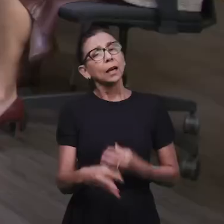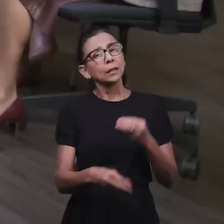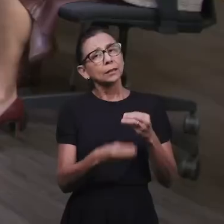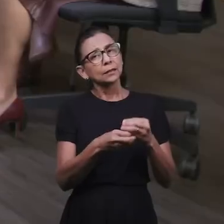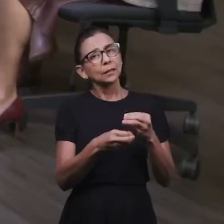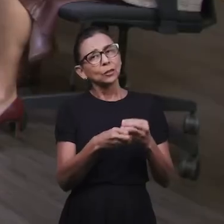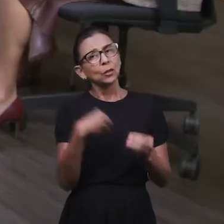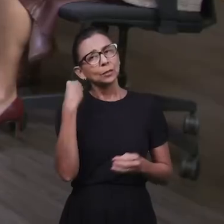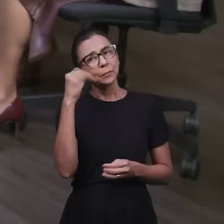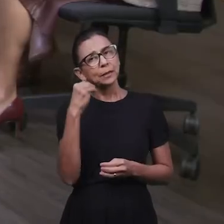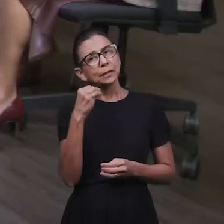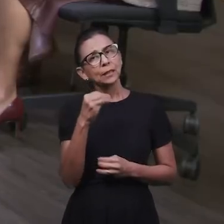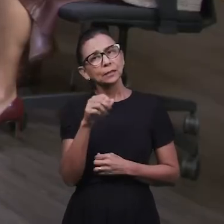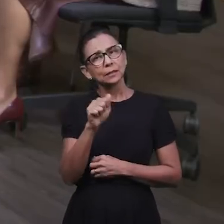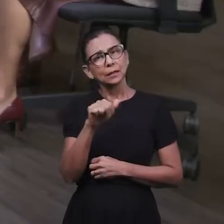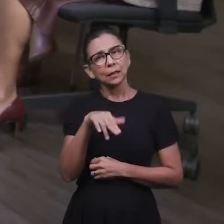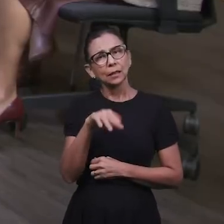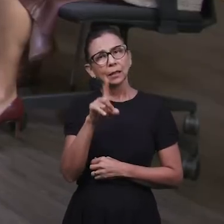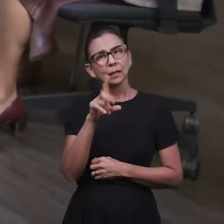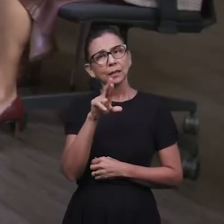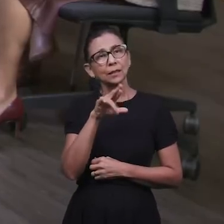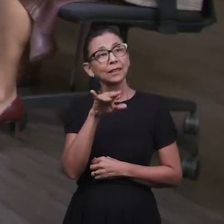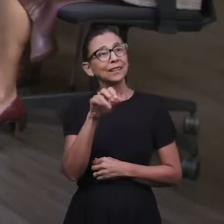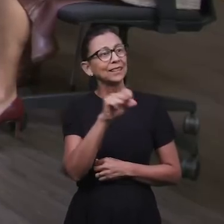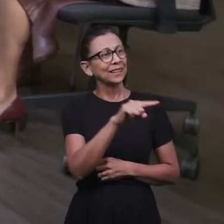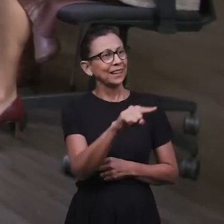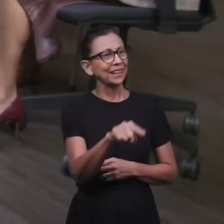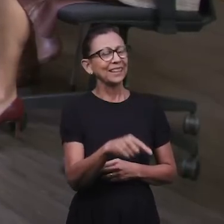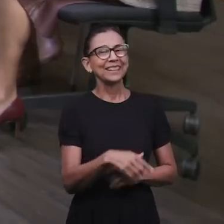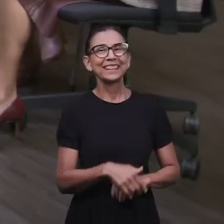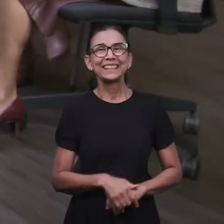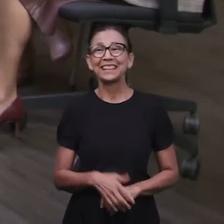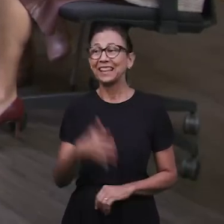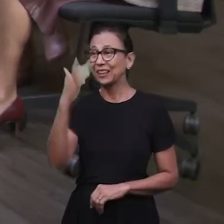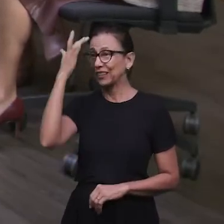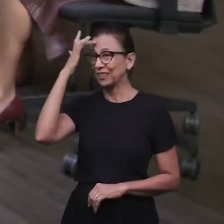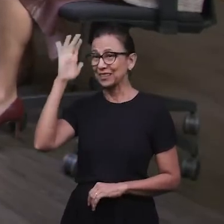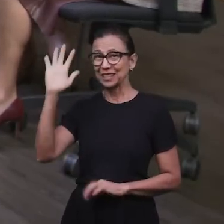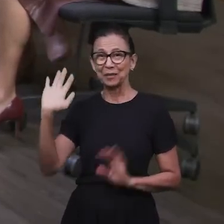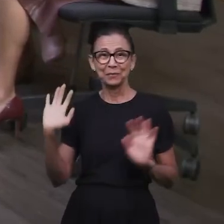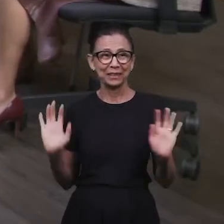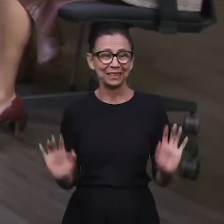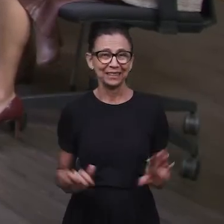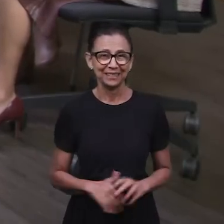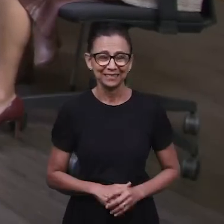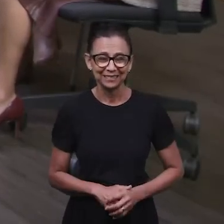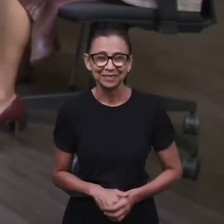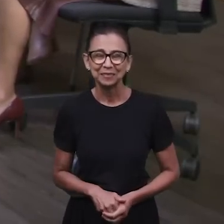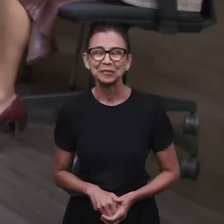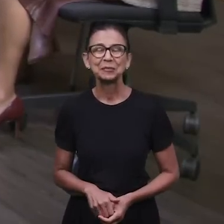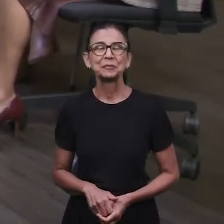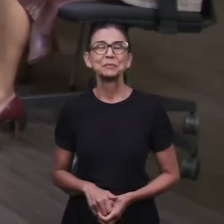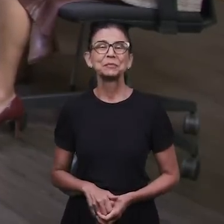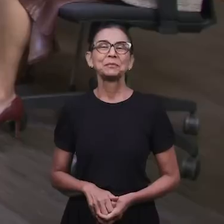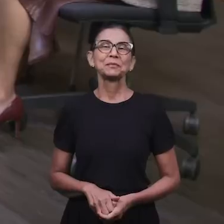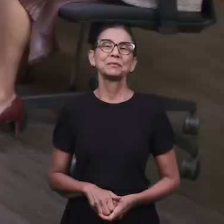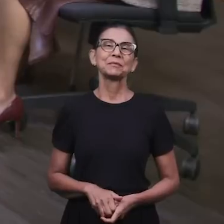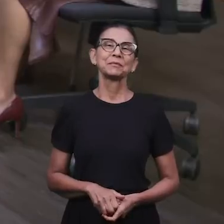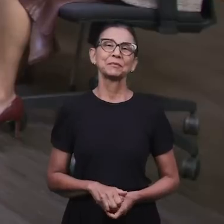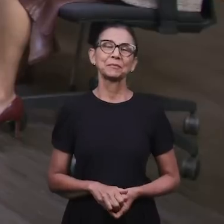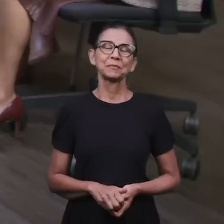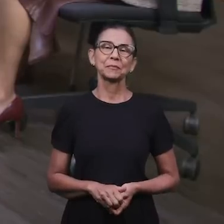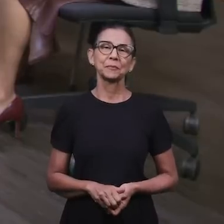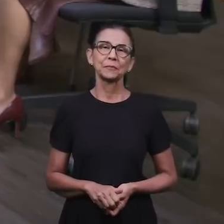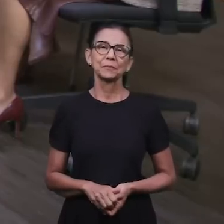exatamente a mesma coisa. Eu não sabia, tá? Só para contar. É isso. Glória a Muito Deus, bem, que coisa boa, né? Já que ela está falando